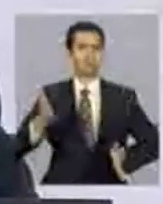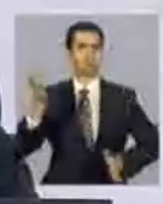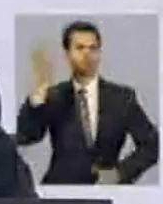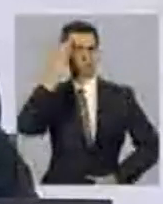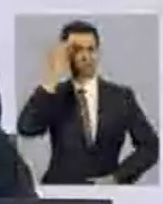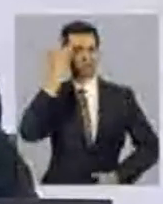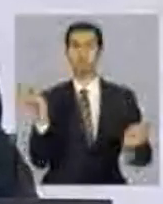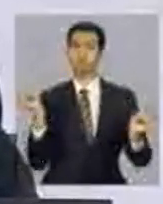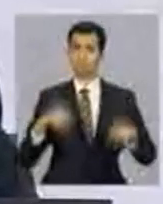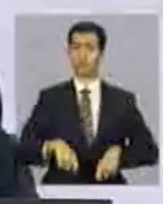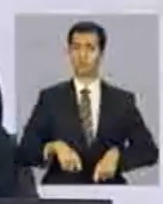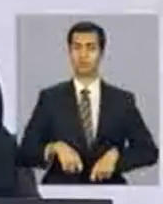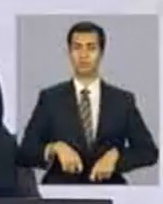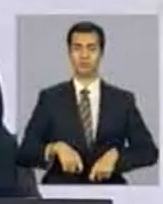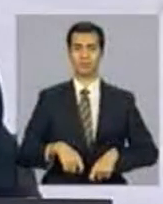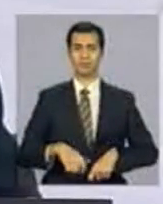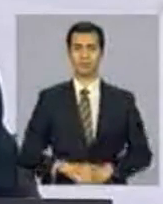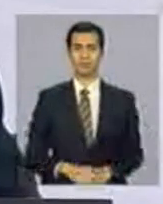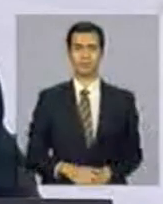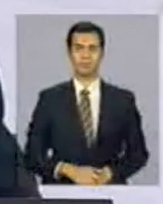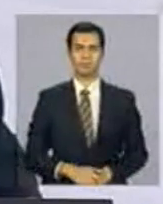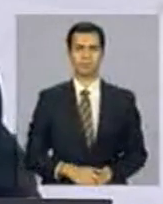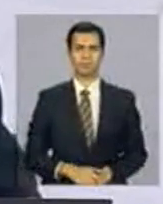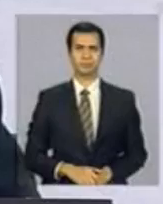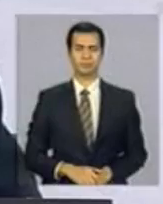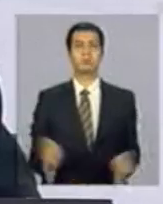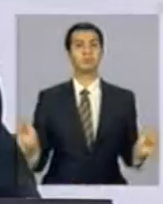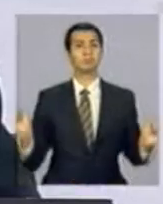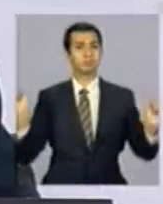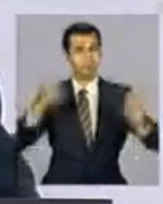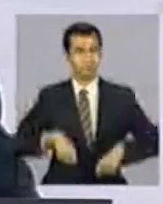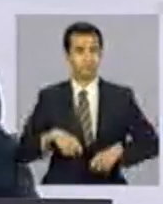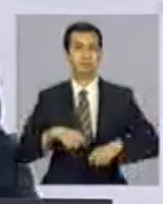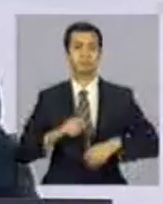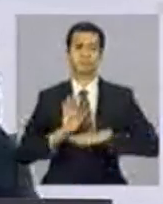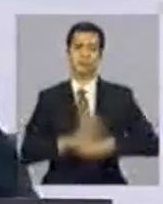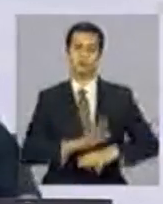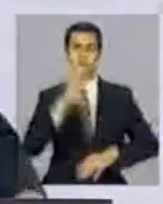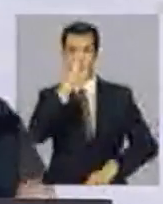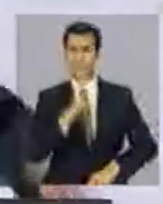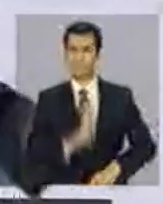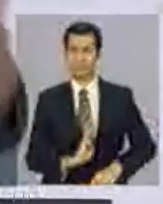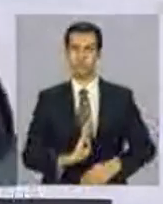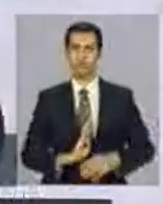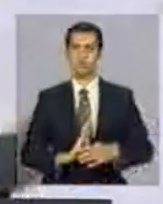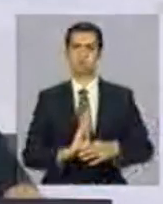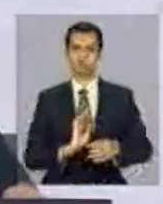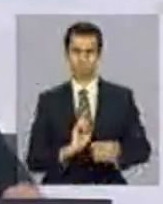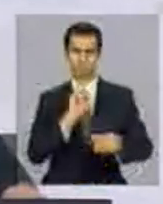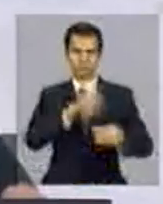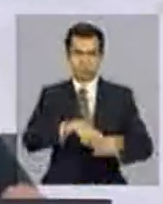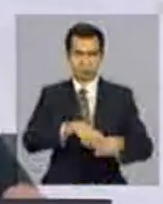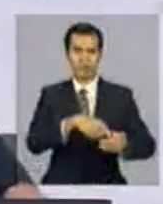que tenham condições de permitir que o nosso país adentre